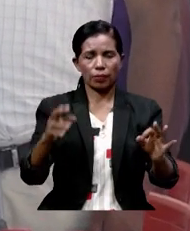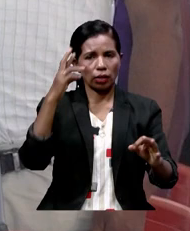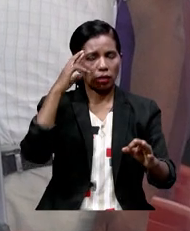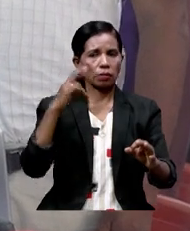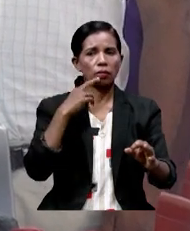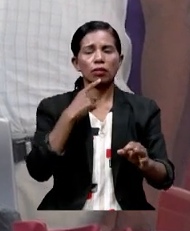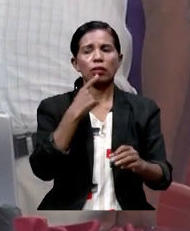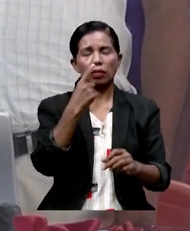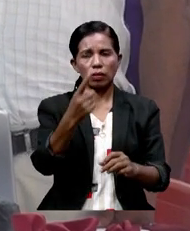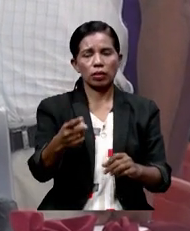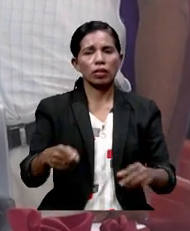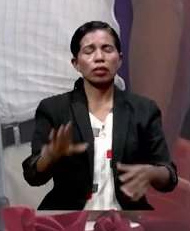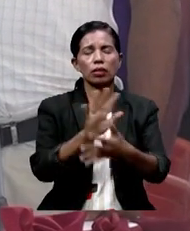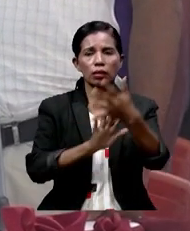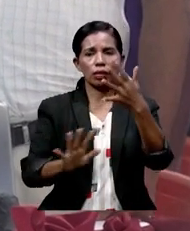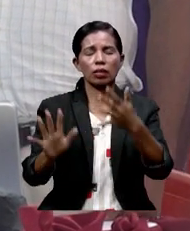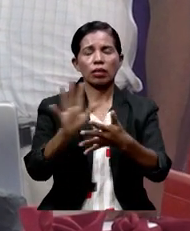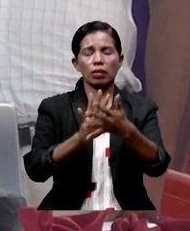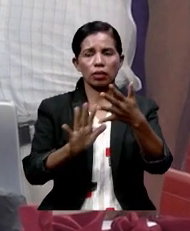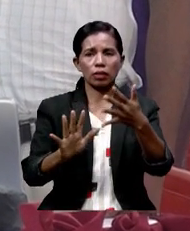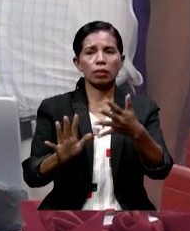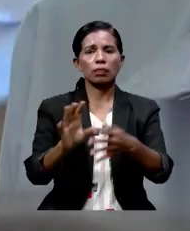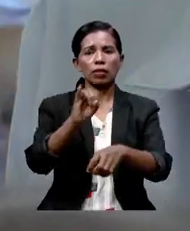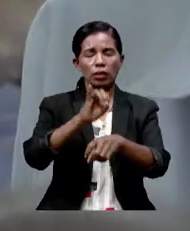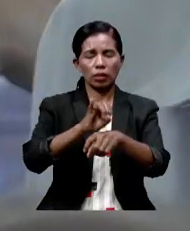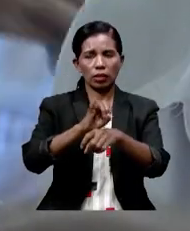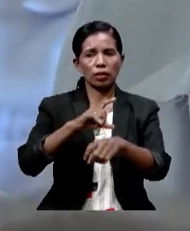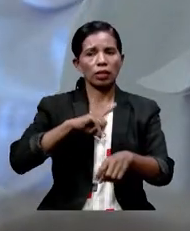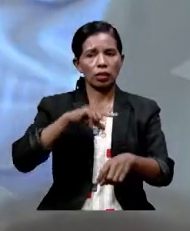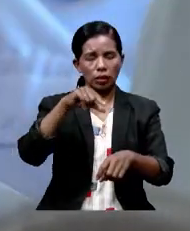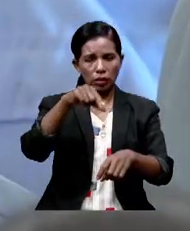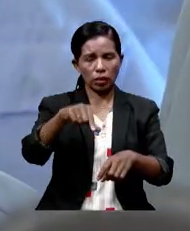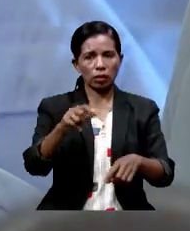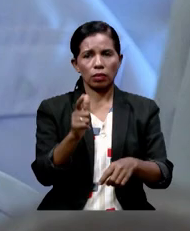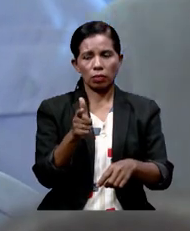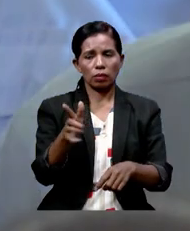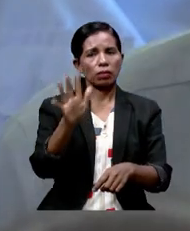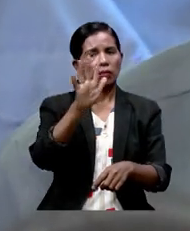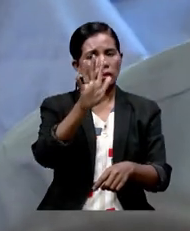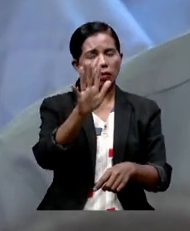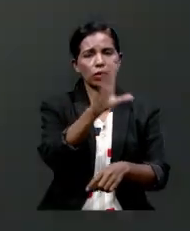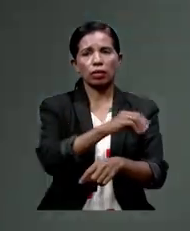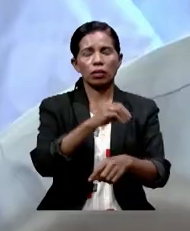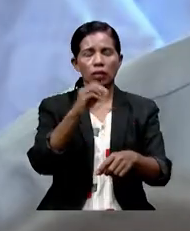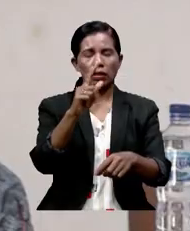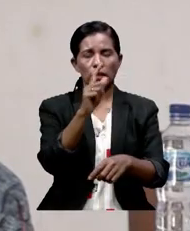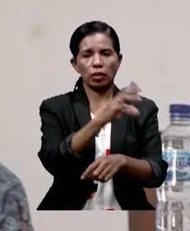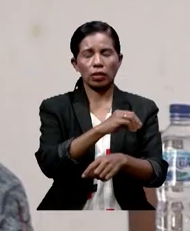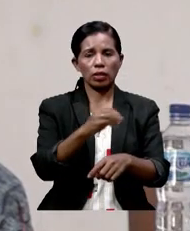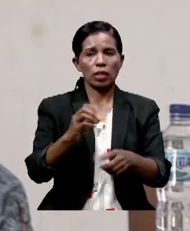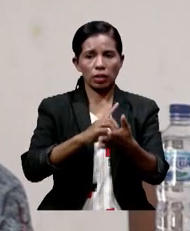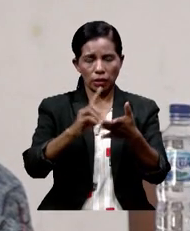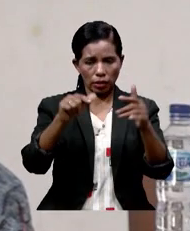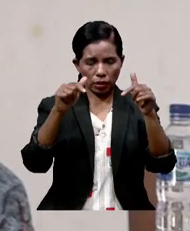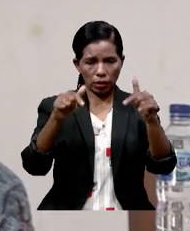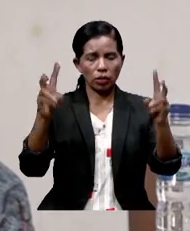toca esta uné e a cerimônia comemoração massacre igreja Likissá, Badala Ronoresin Lima, e a salão tocou dede semana né.